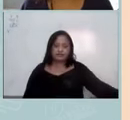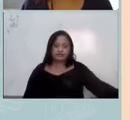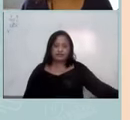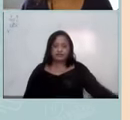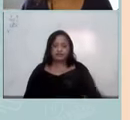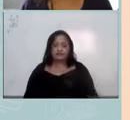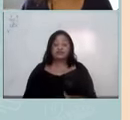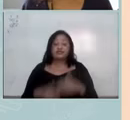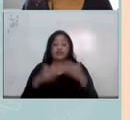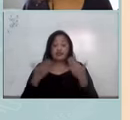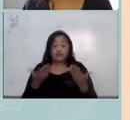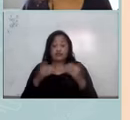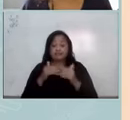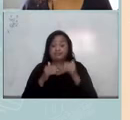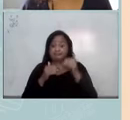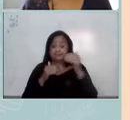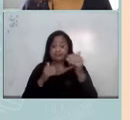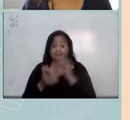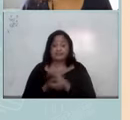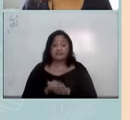Então, vamos adiante.